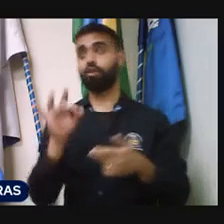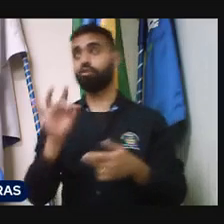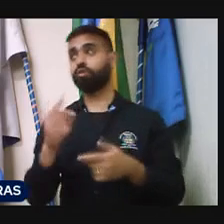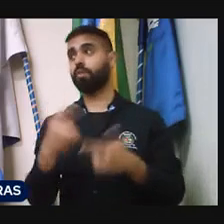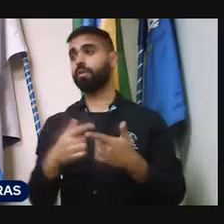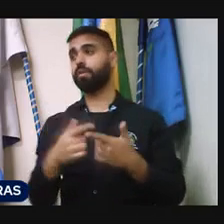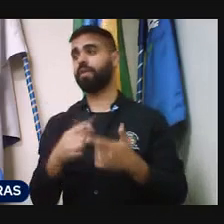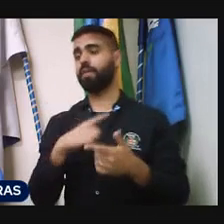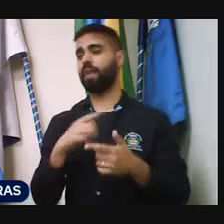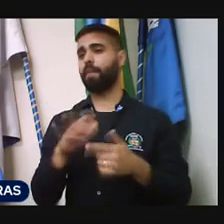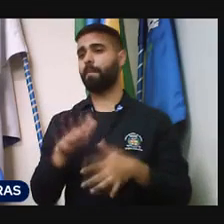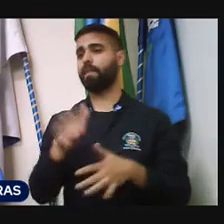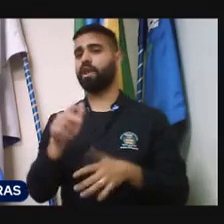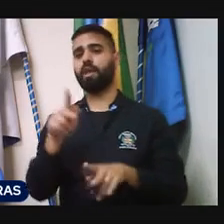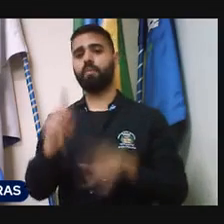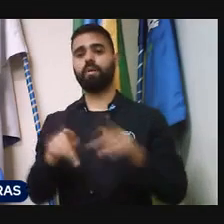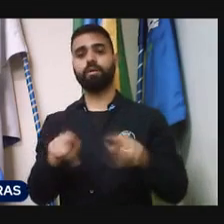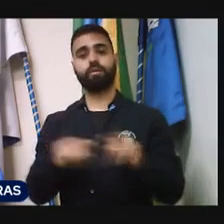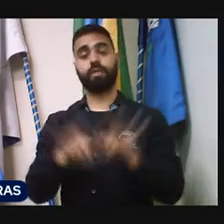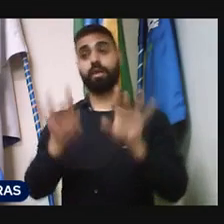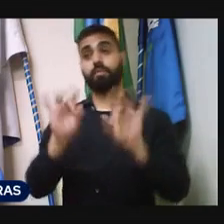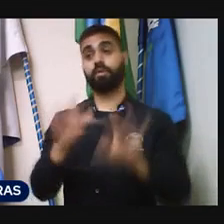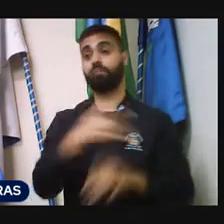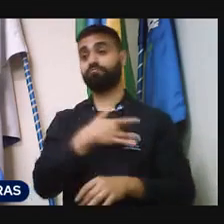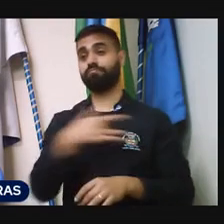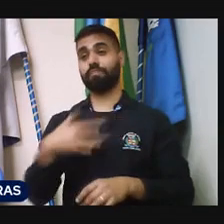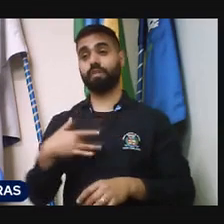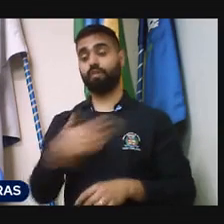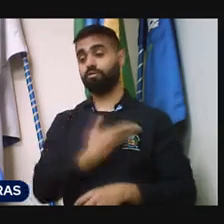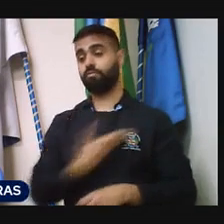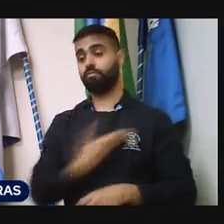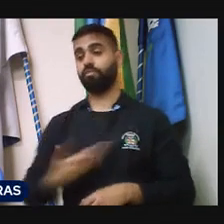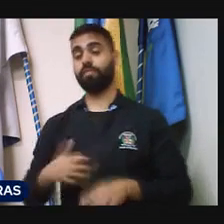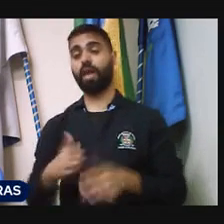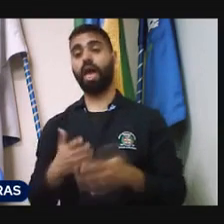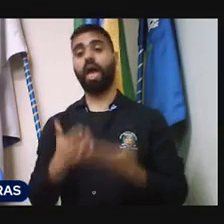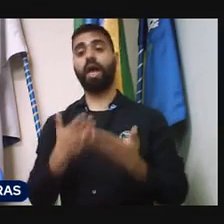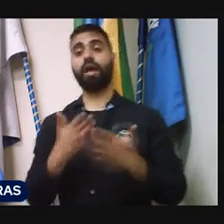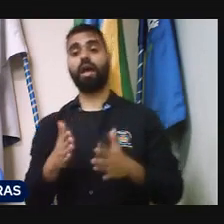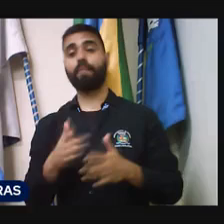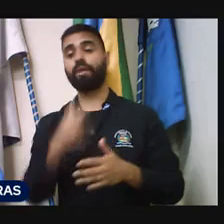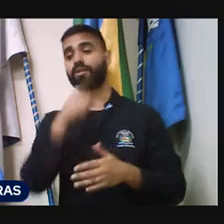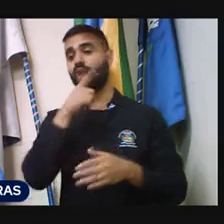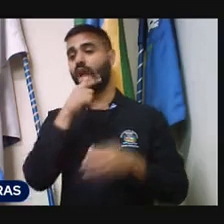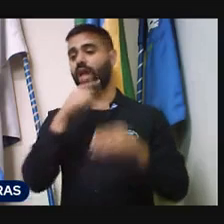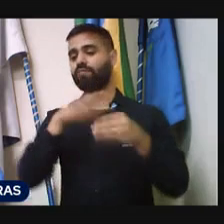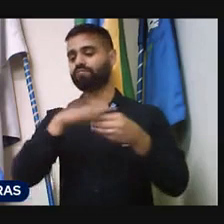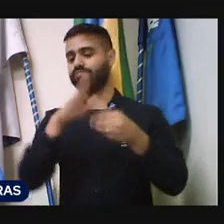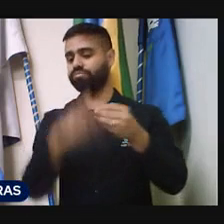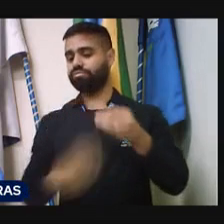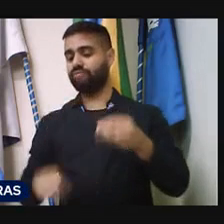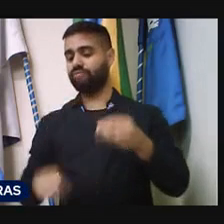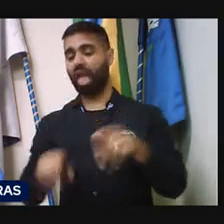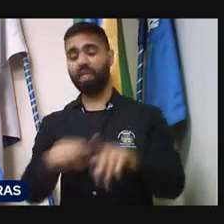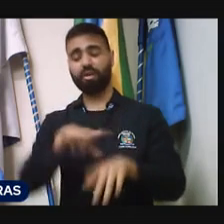pela comodidade à população em especial por questão de saúde pública acabando com o esgoto do céu aberto e acabando com o mau cheiro exalado